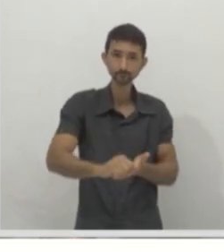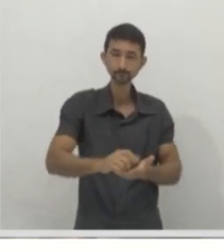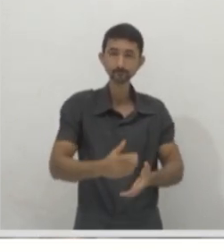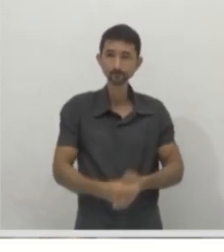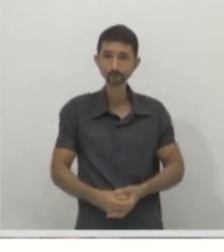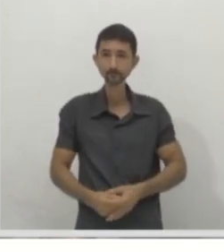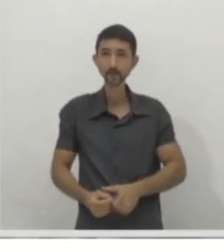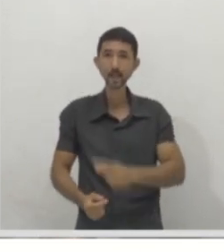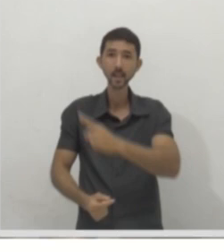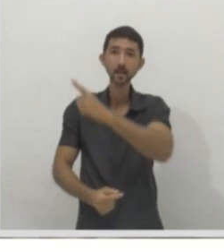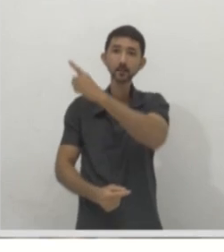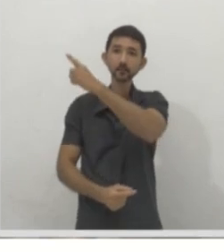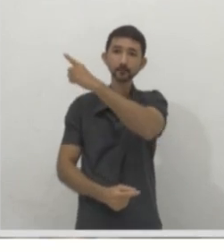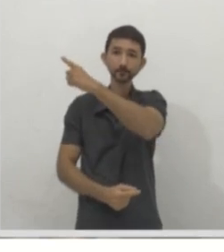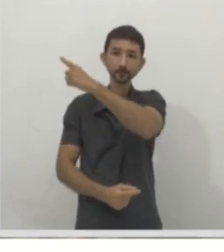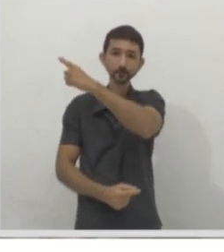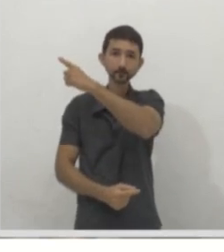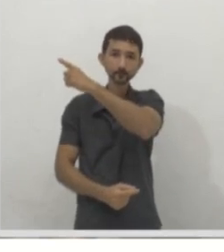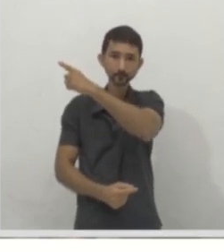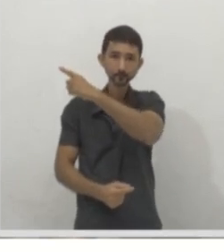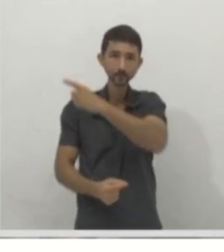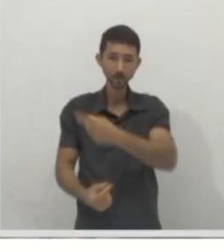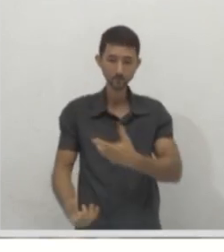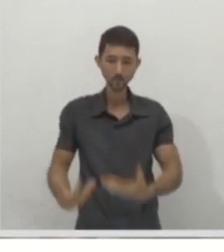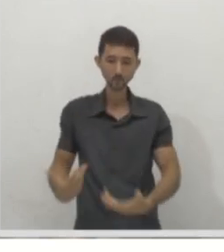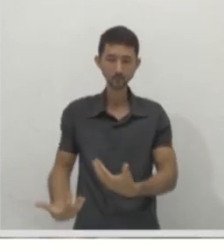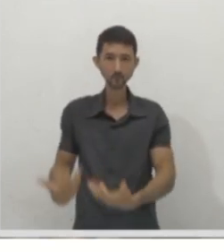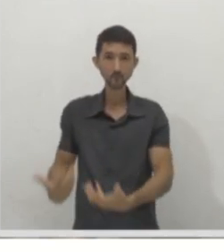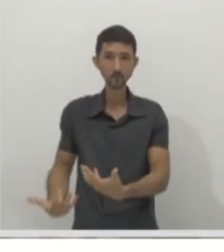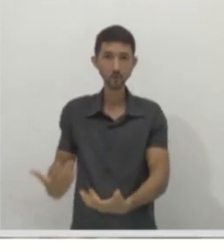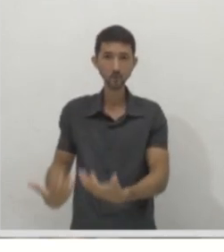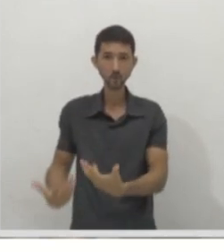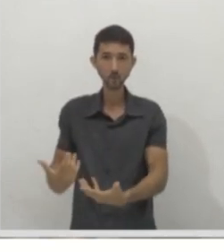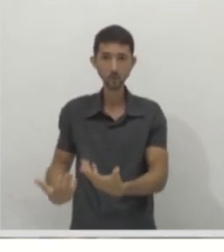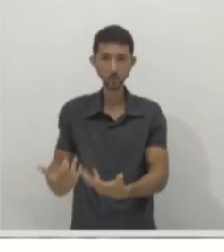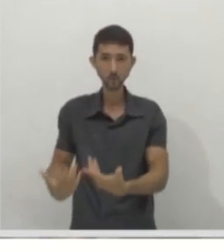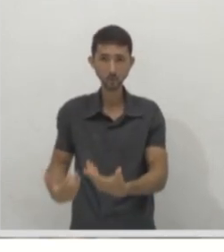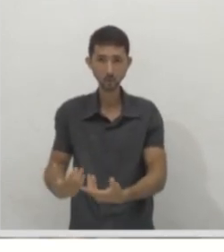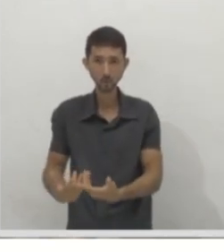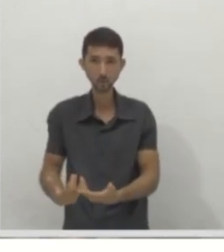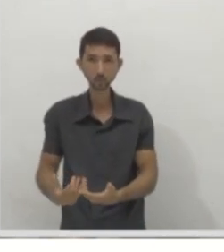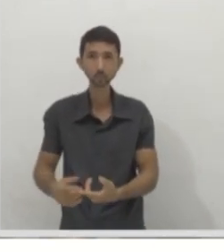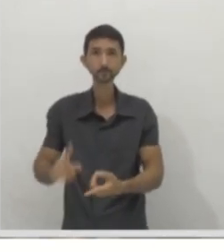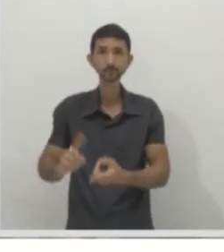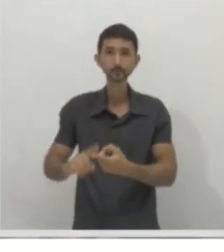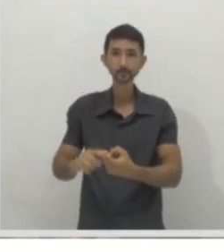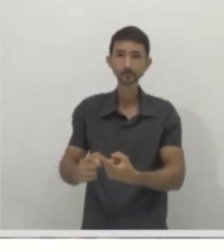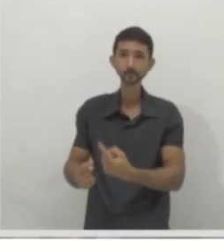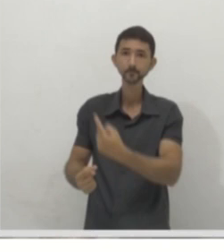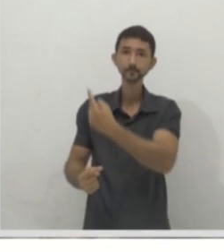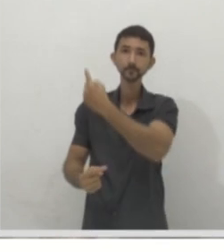e também aquilo que a gente falou, o início da arte rupestre, ou seja, da expressão